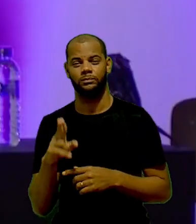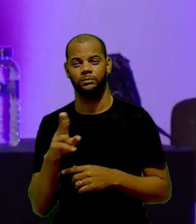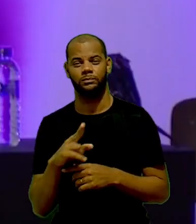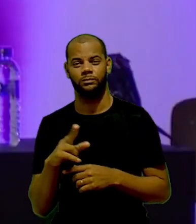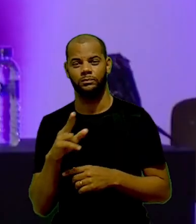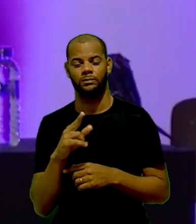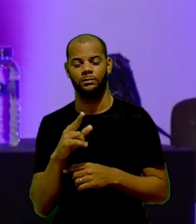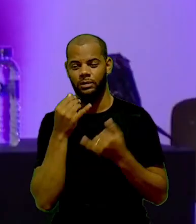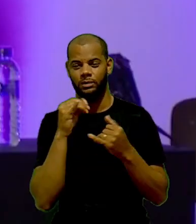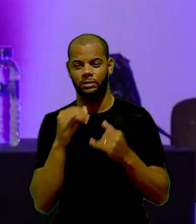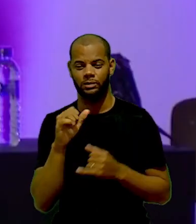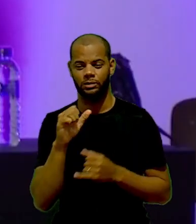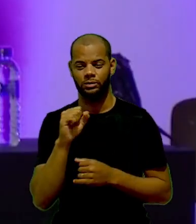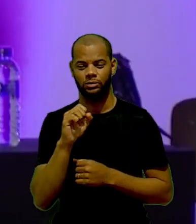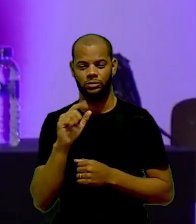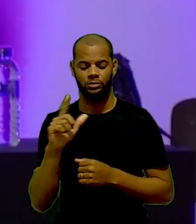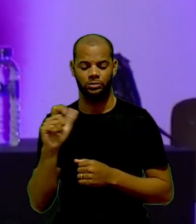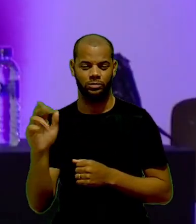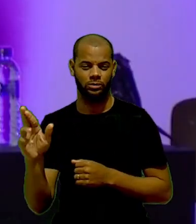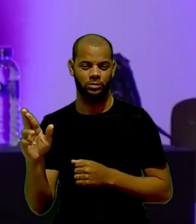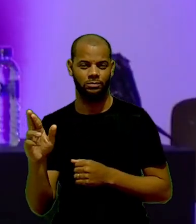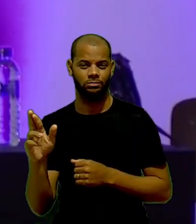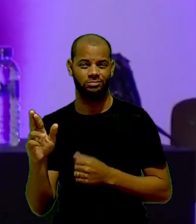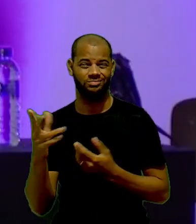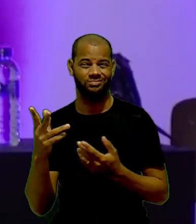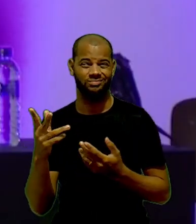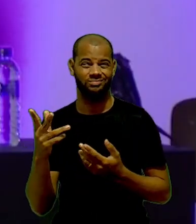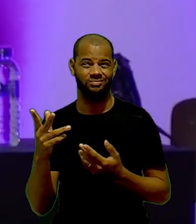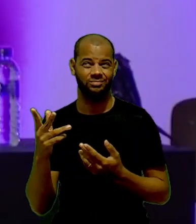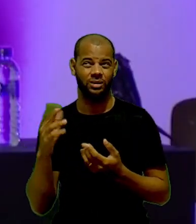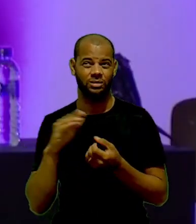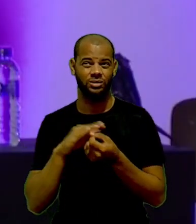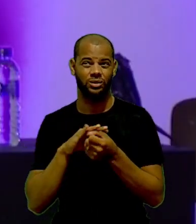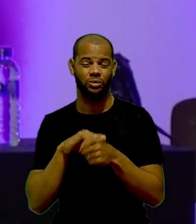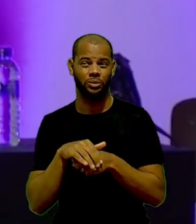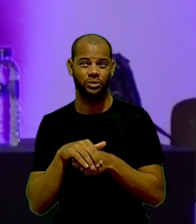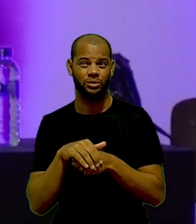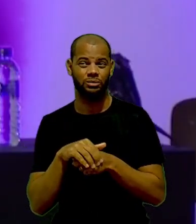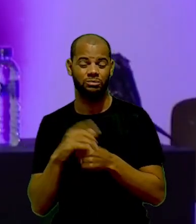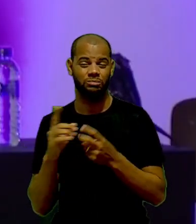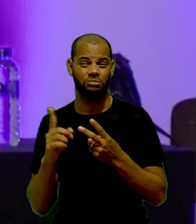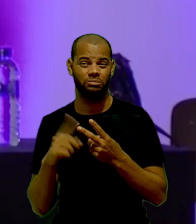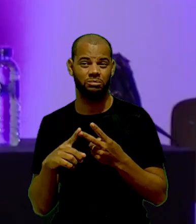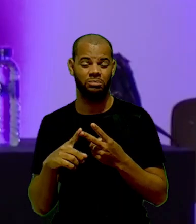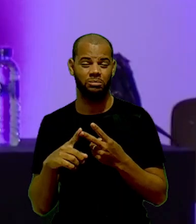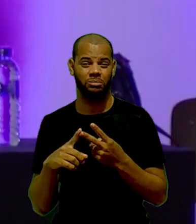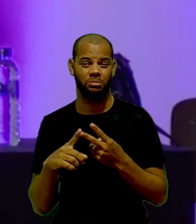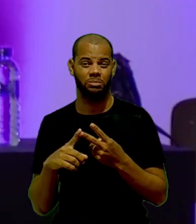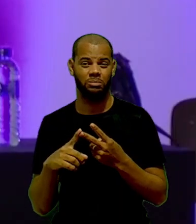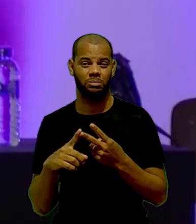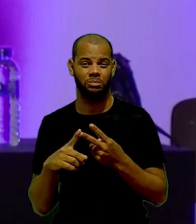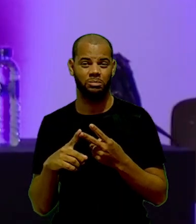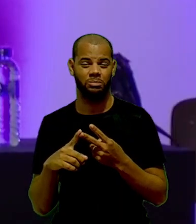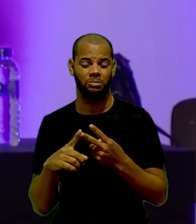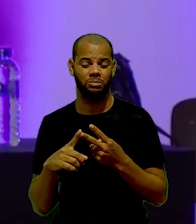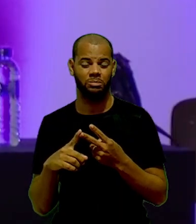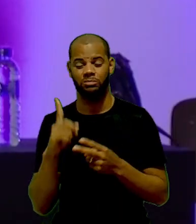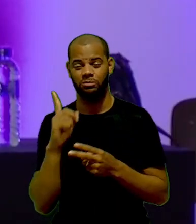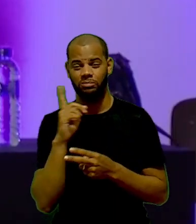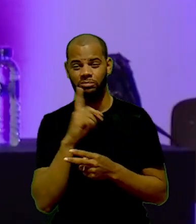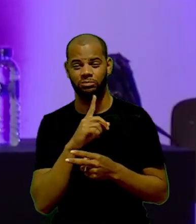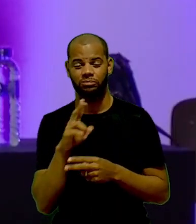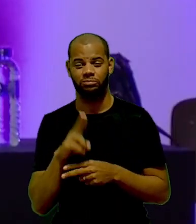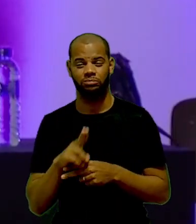energia solar, nós vamos ficar sem energia de noite, vamos ficar ter dificuldade de uso da